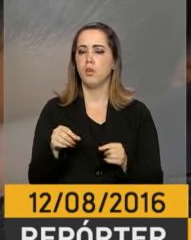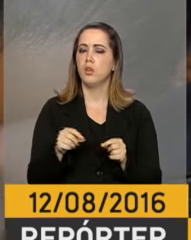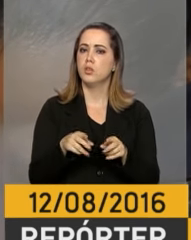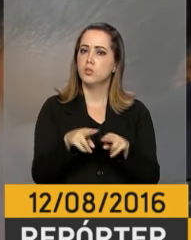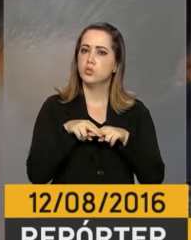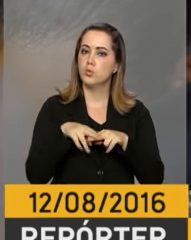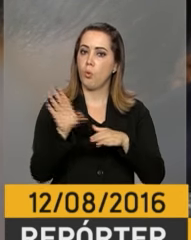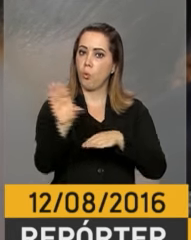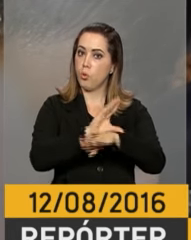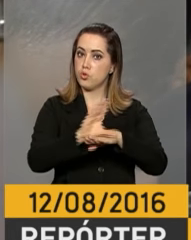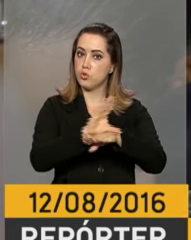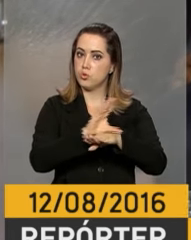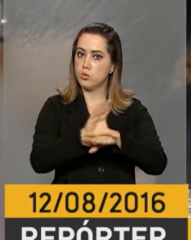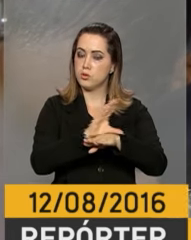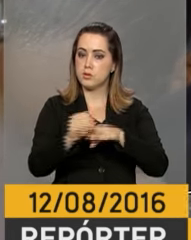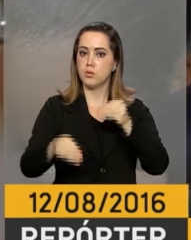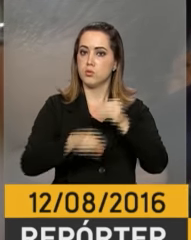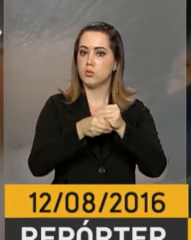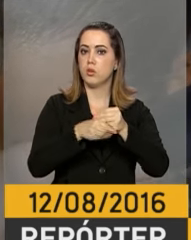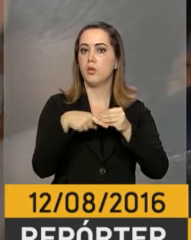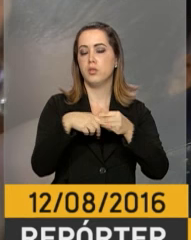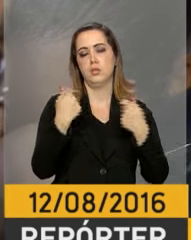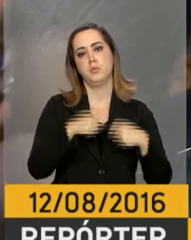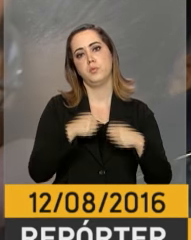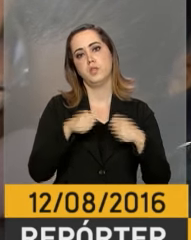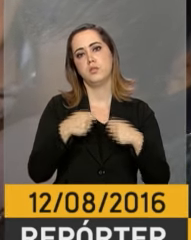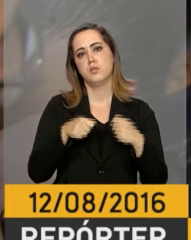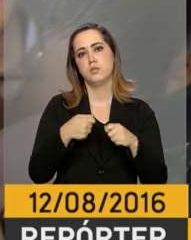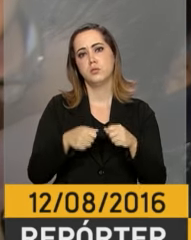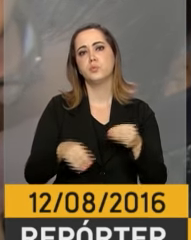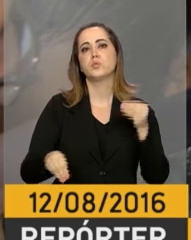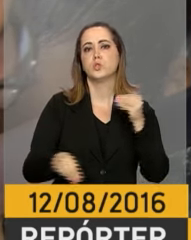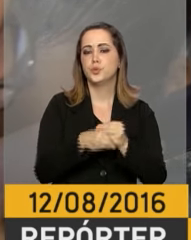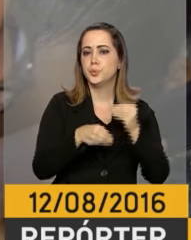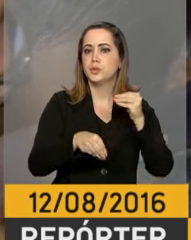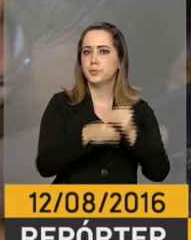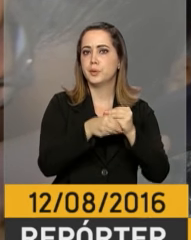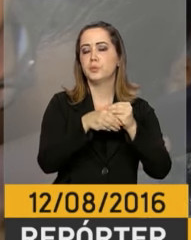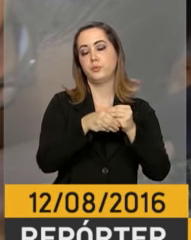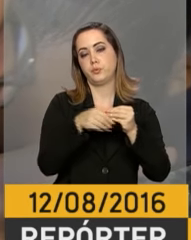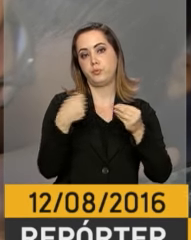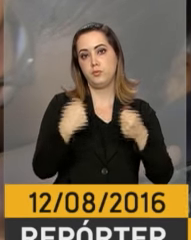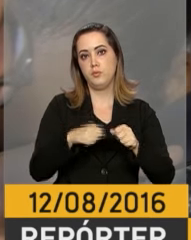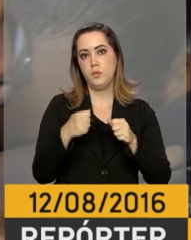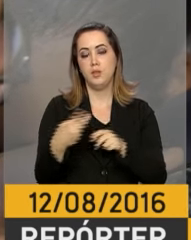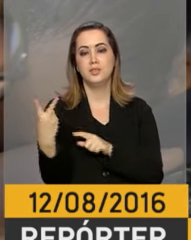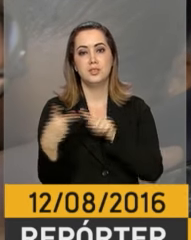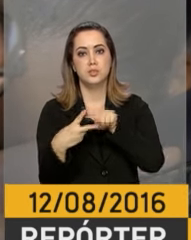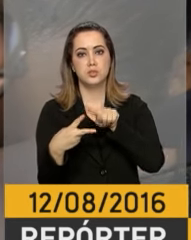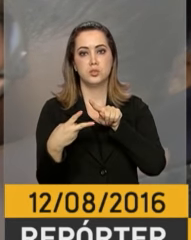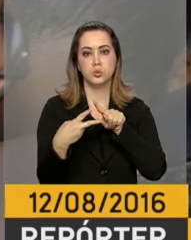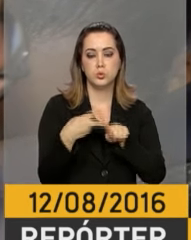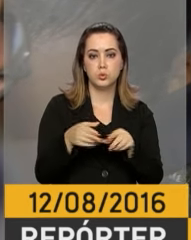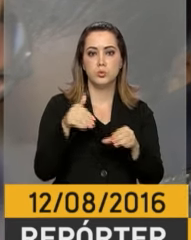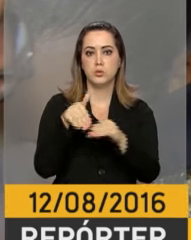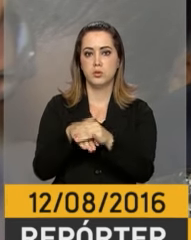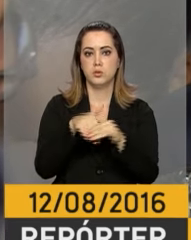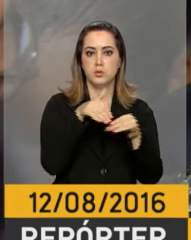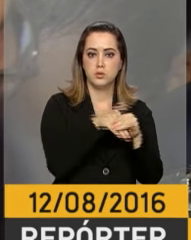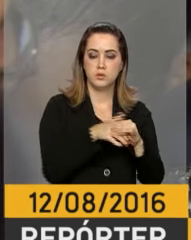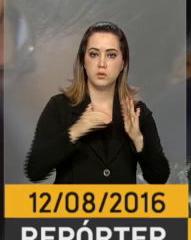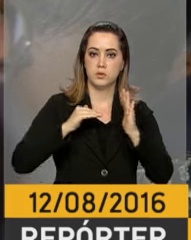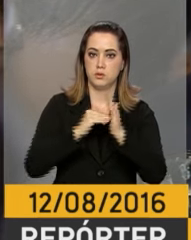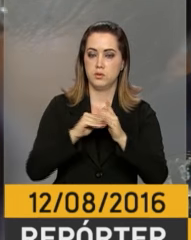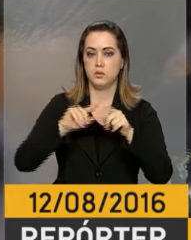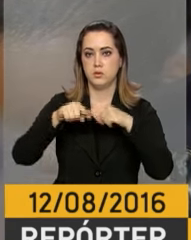demanda, de fato, votação de emendas constitucionais em dois turnos na Câmara, em dois turnos no Senado e etc. Então, é o que eu